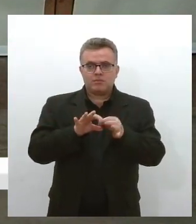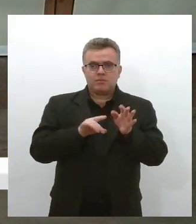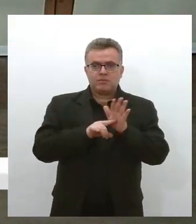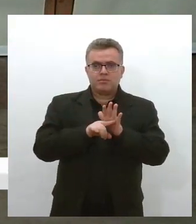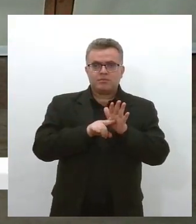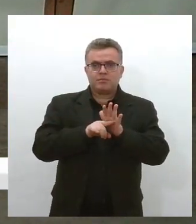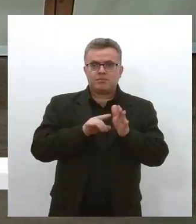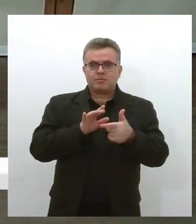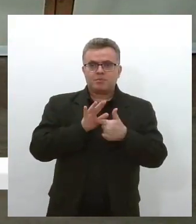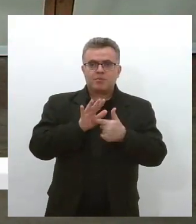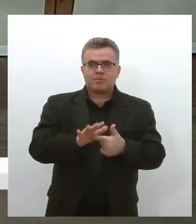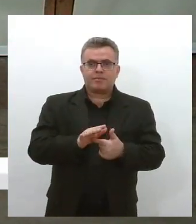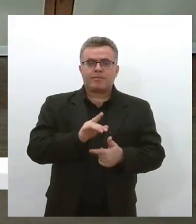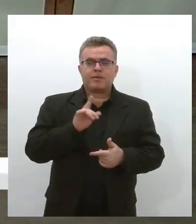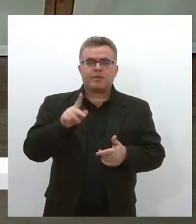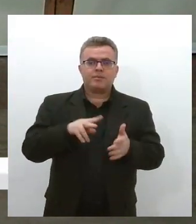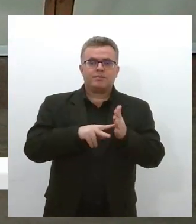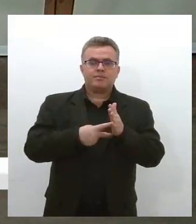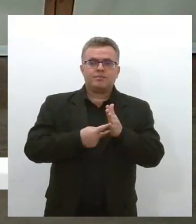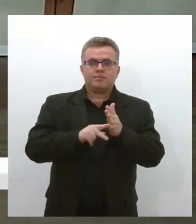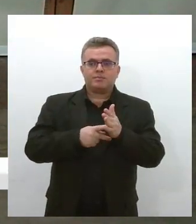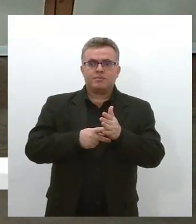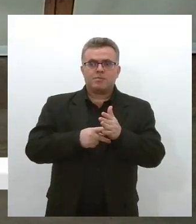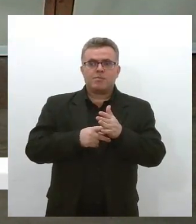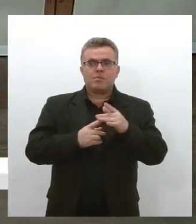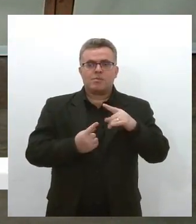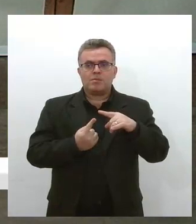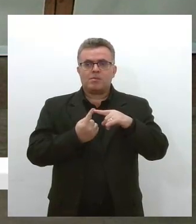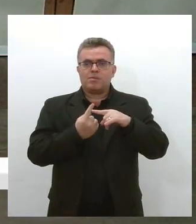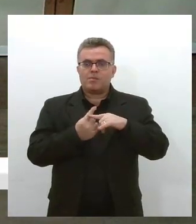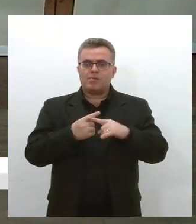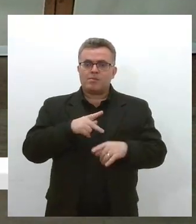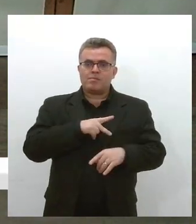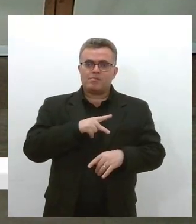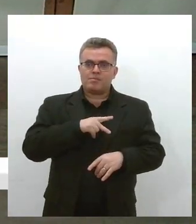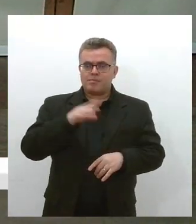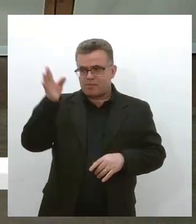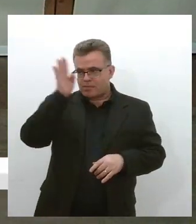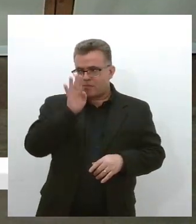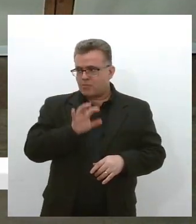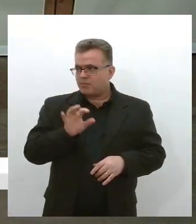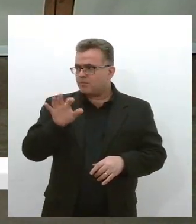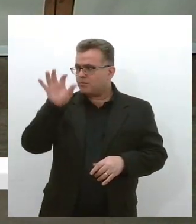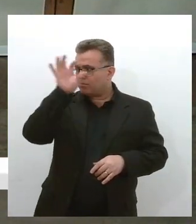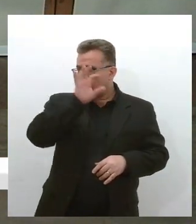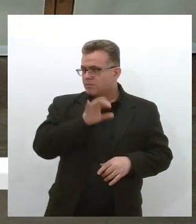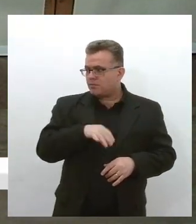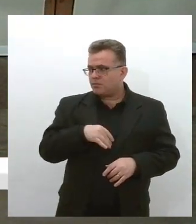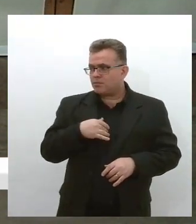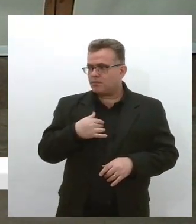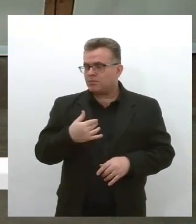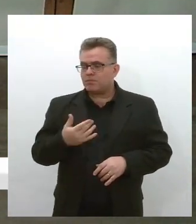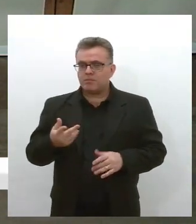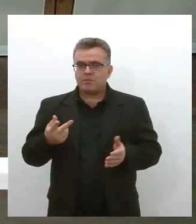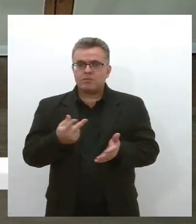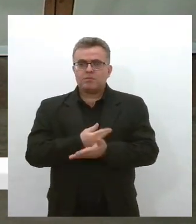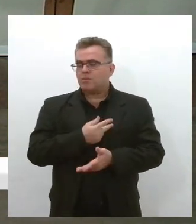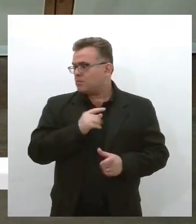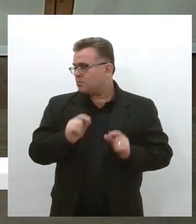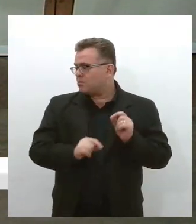aí pelo Sindicato dos Cemitérios e Crematórios Particulares do Brasil, SINCEP, e realizada pelo